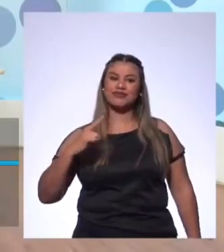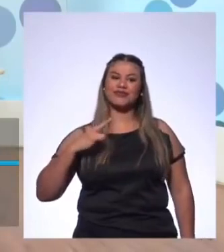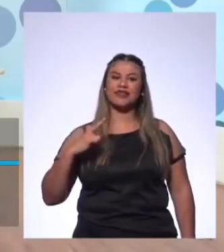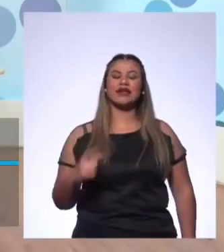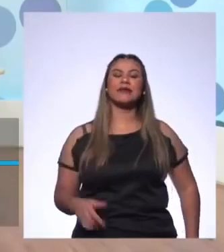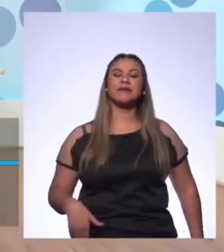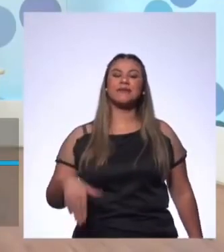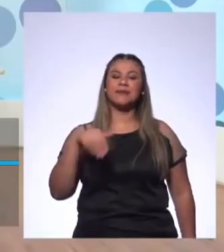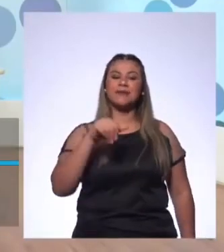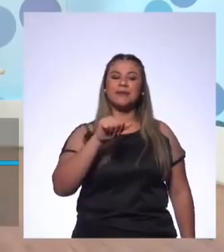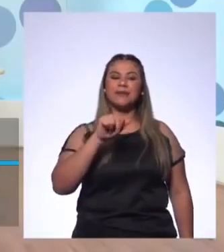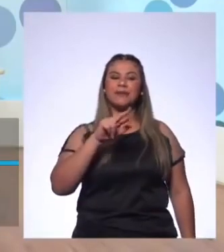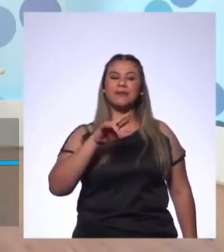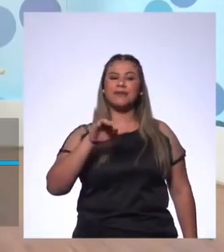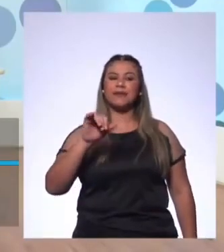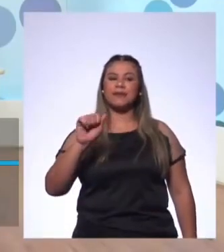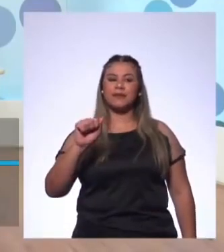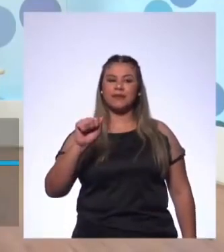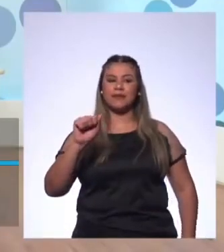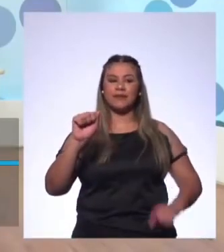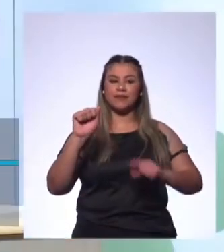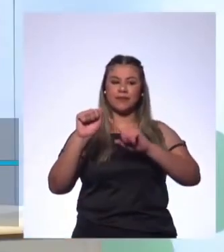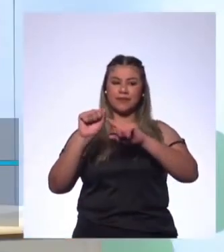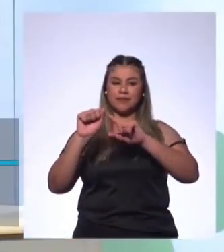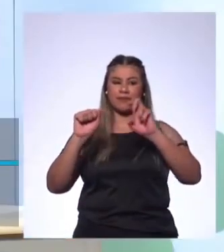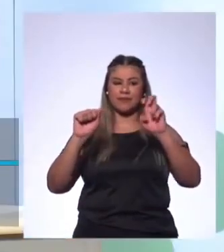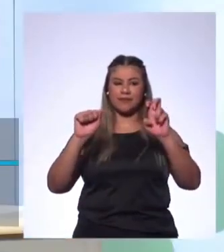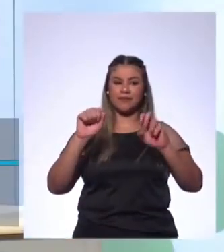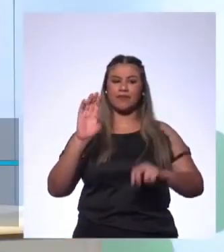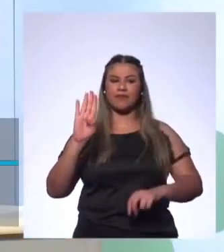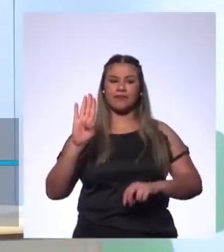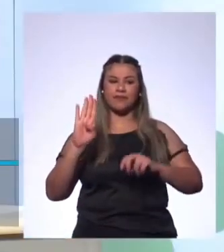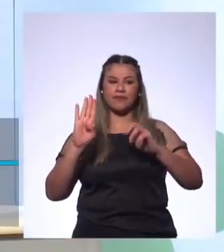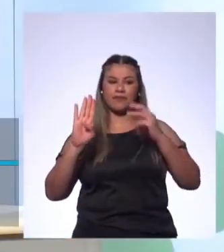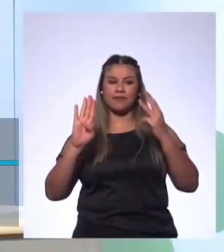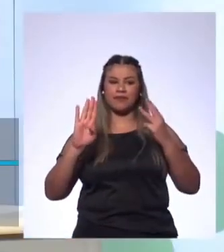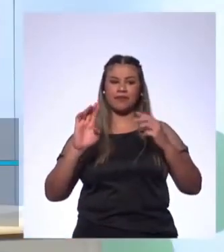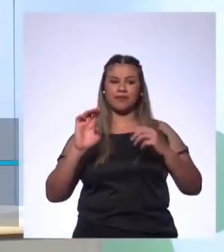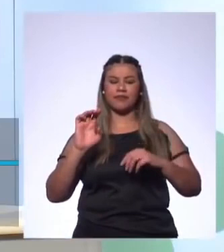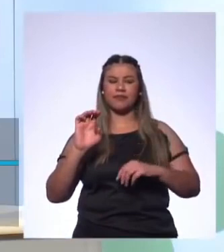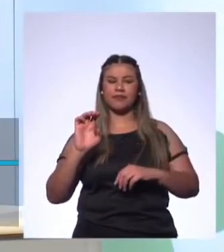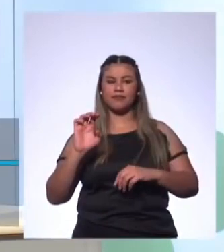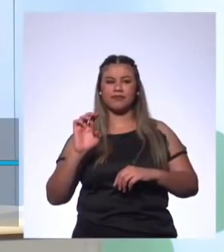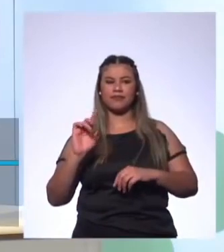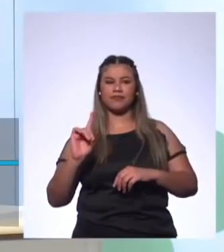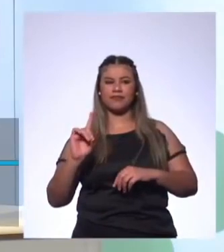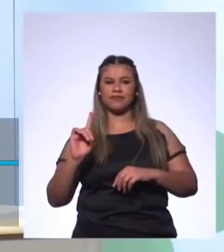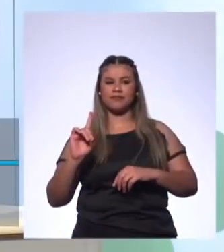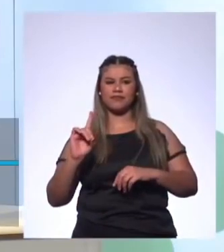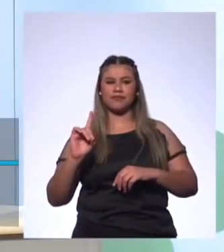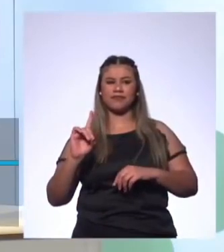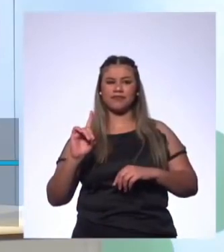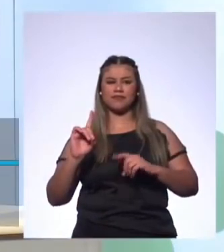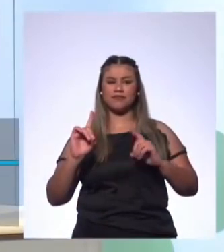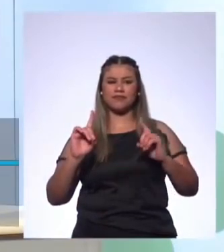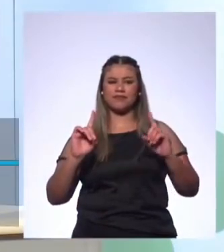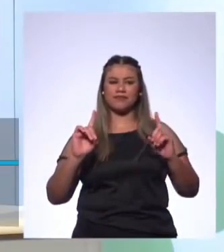Maria Clara colocou A5, B3, C2, D1 e E4.